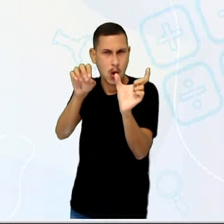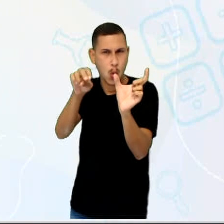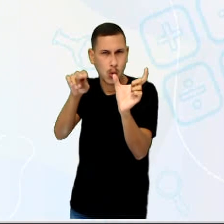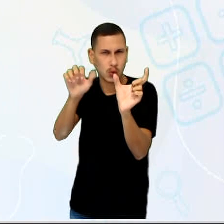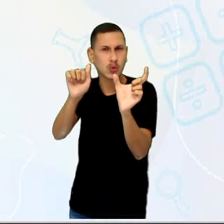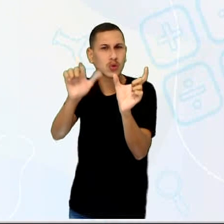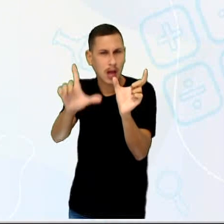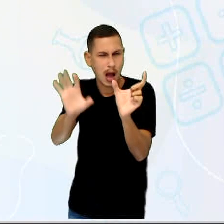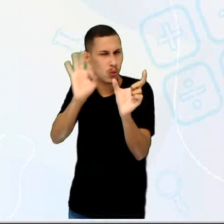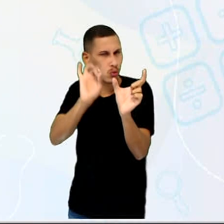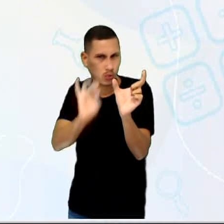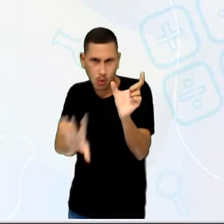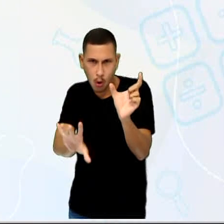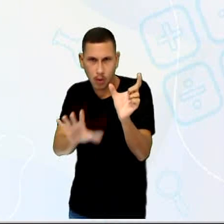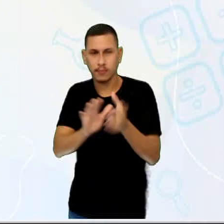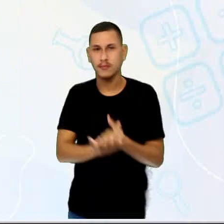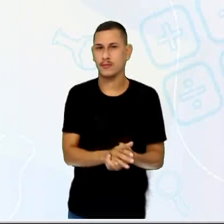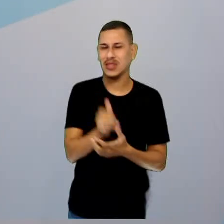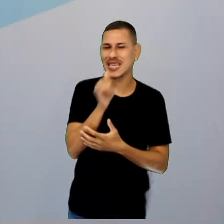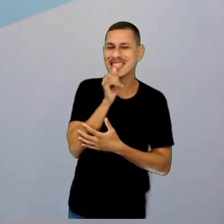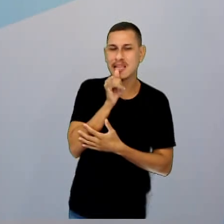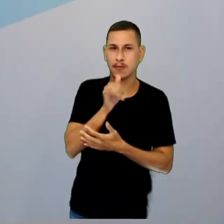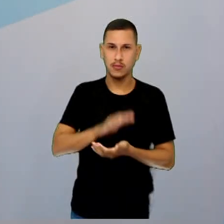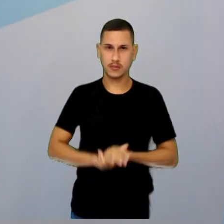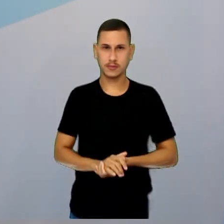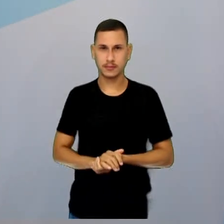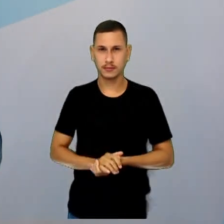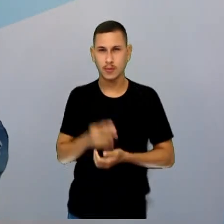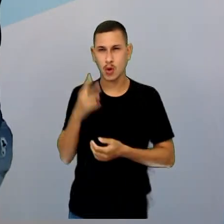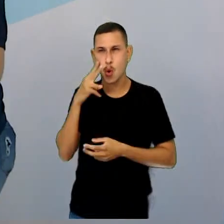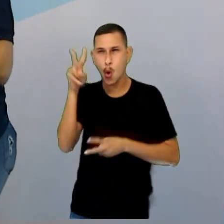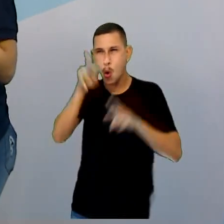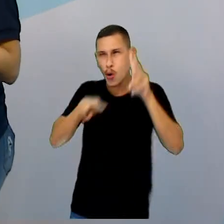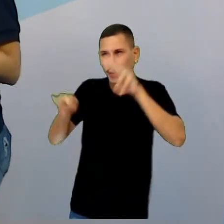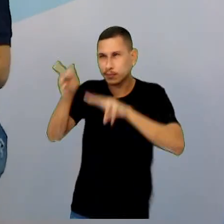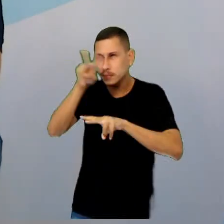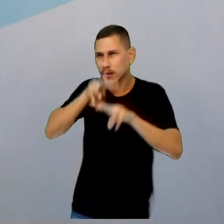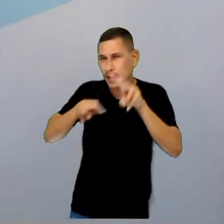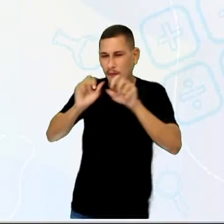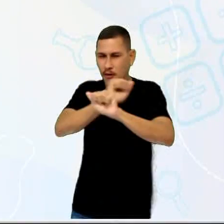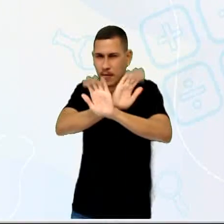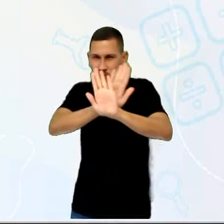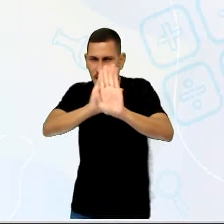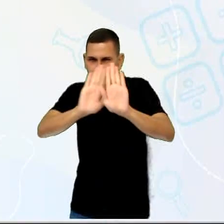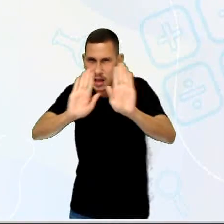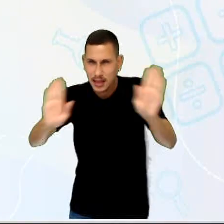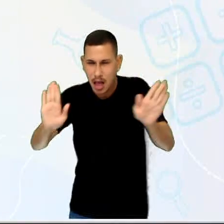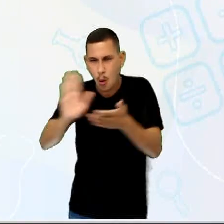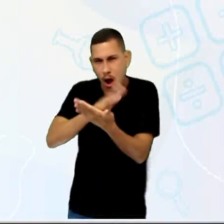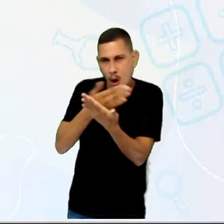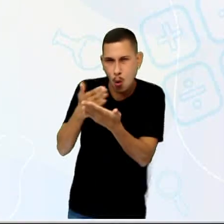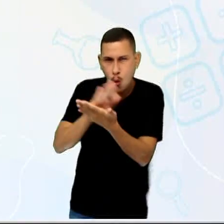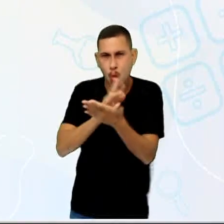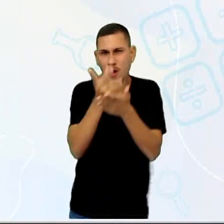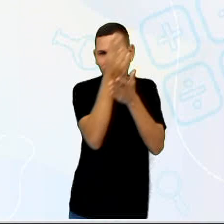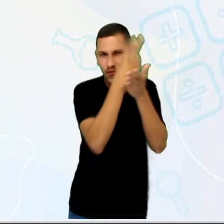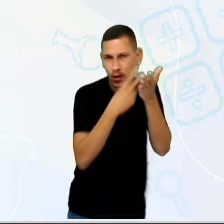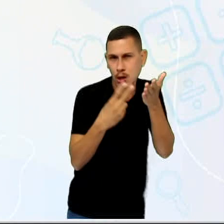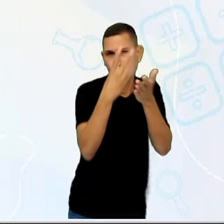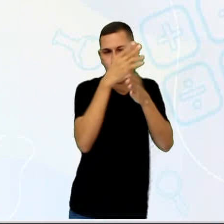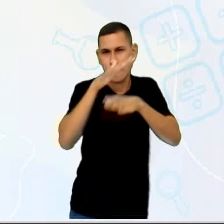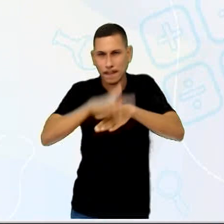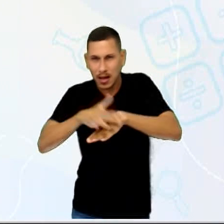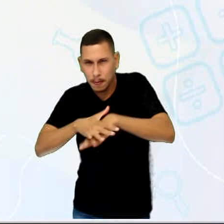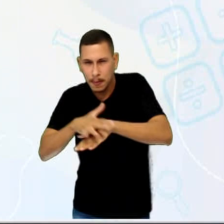Vamos dar uma olhadinha nesse exemplo aqui, ó. Veja abaixo as planificações de alguns sólidos geométricos que os alunos receberam para